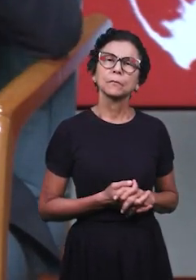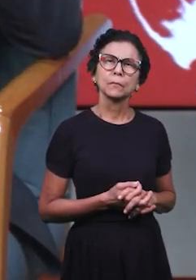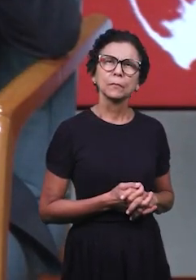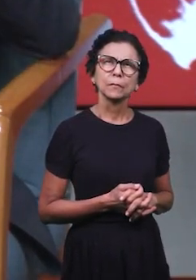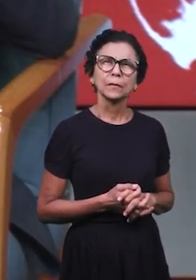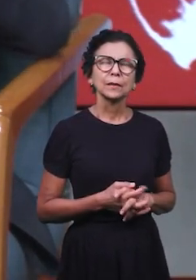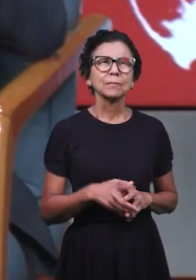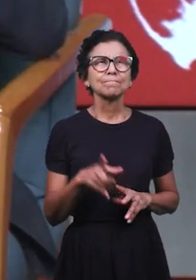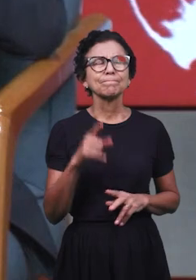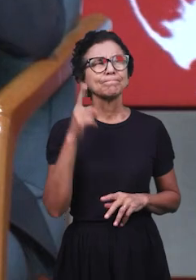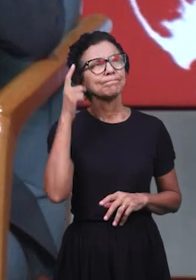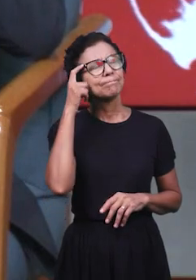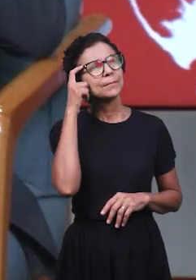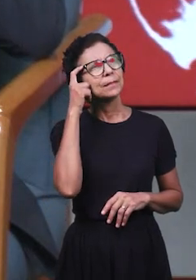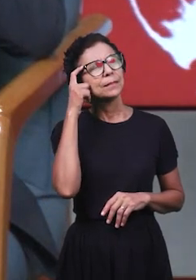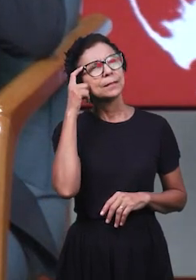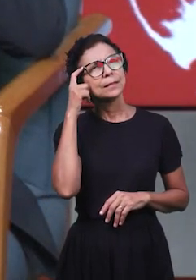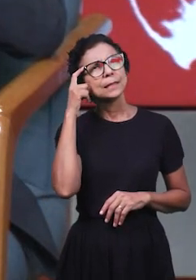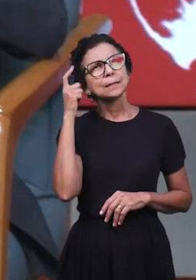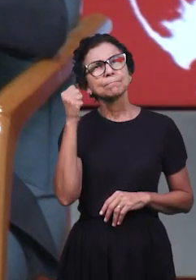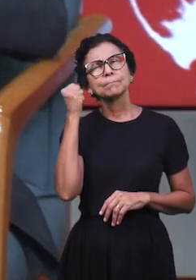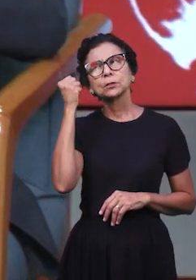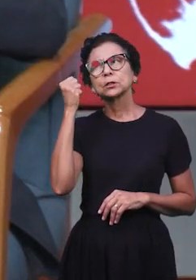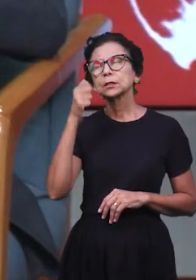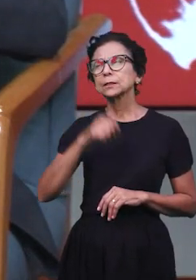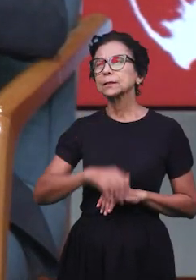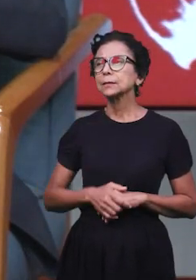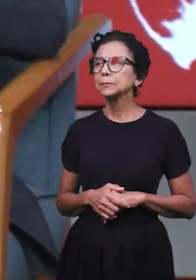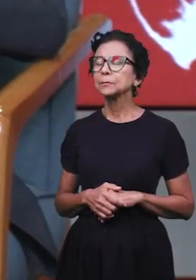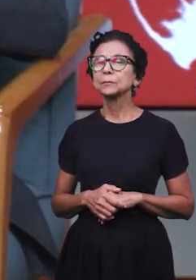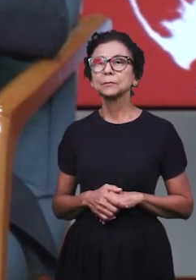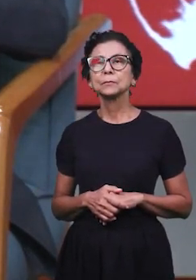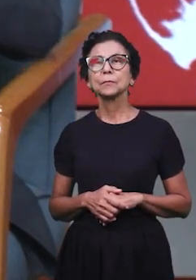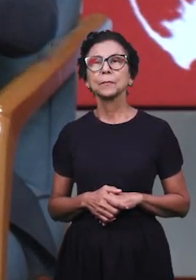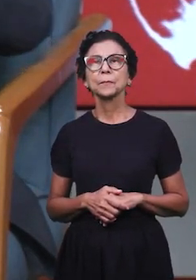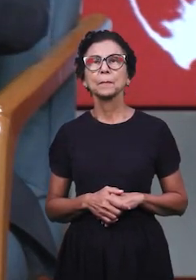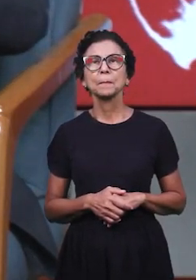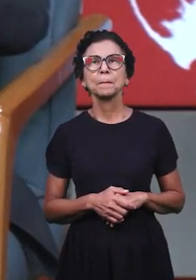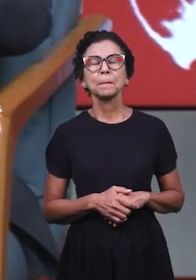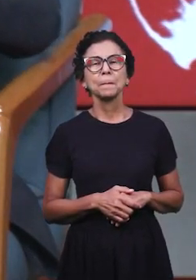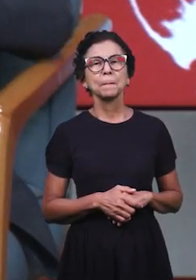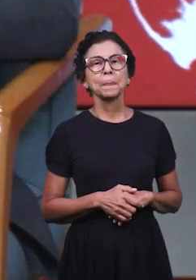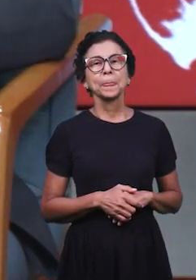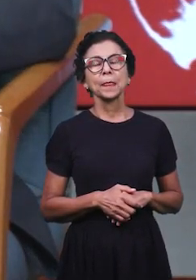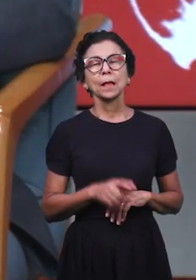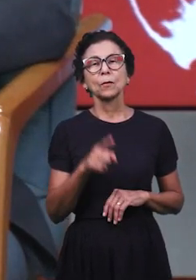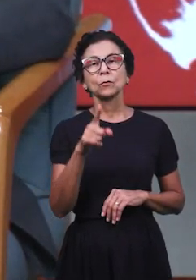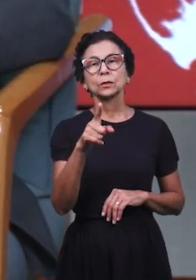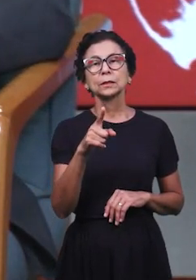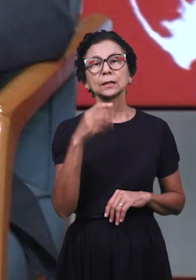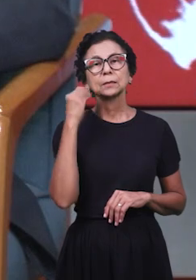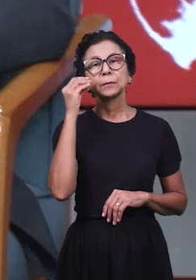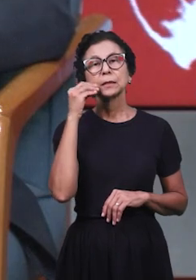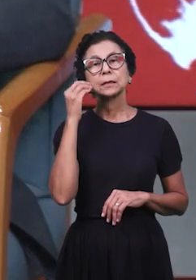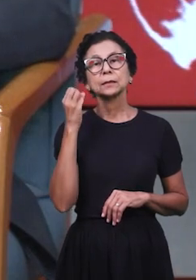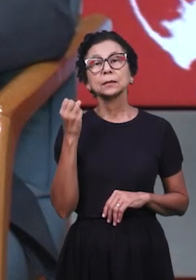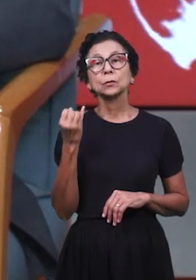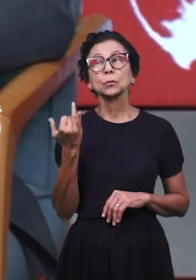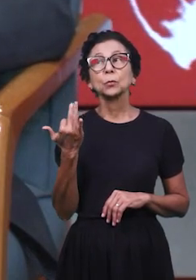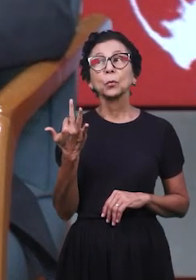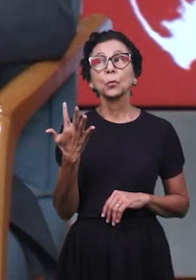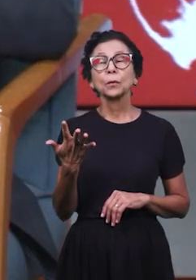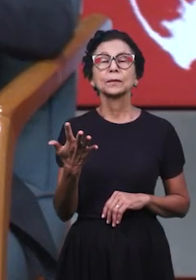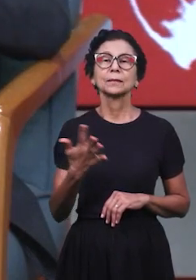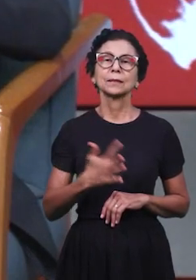não, mas quantas experiências você tem, às